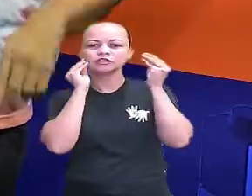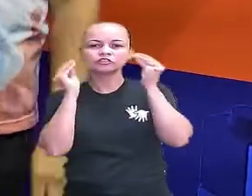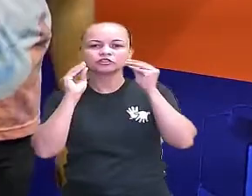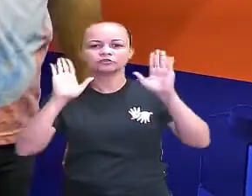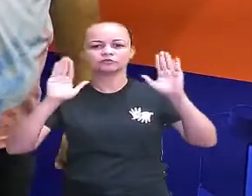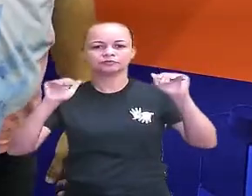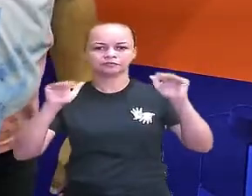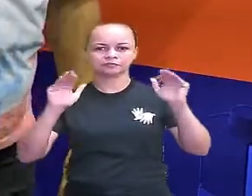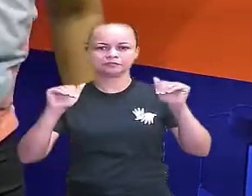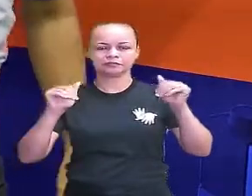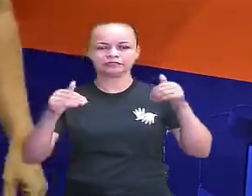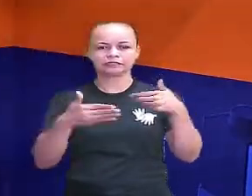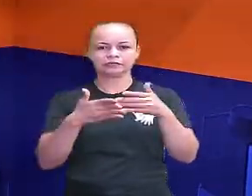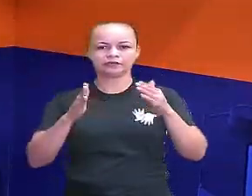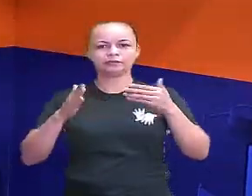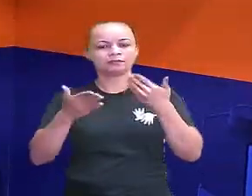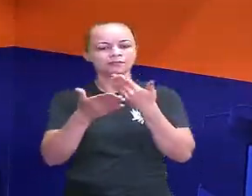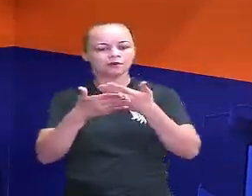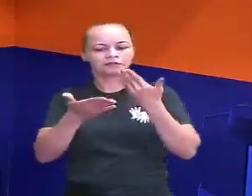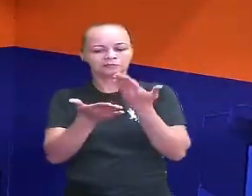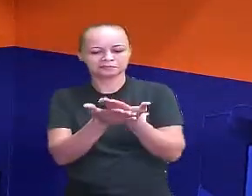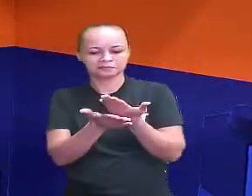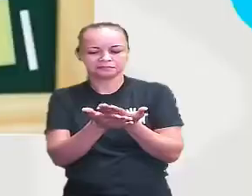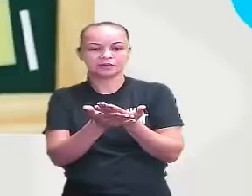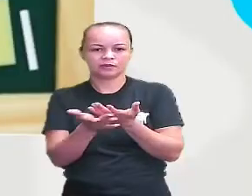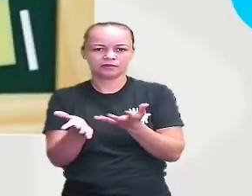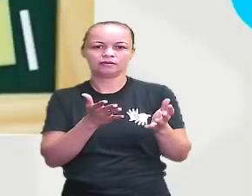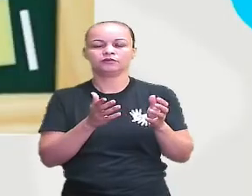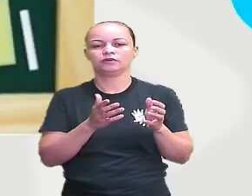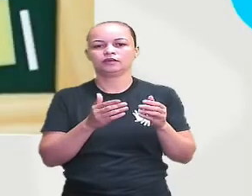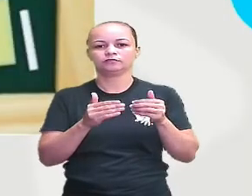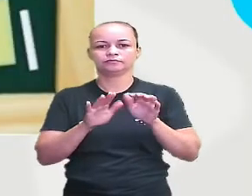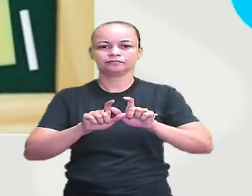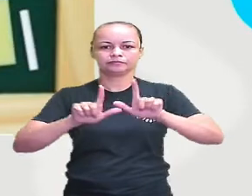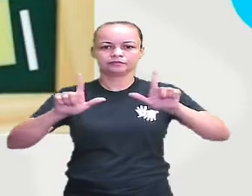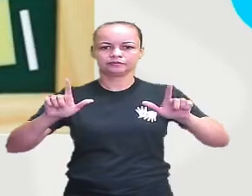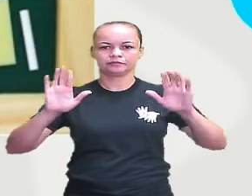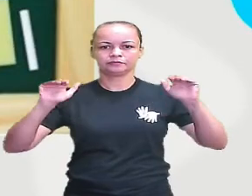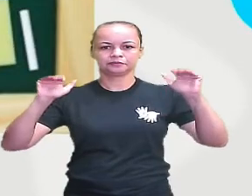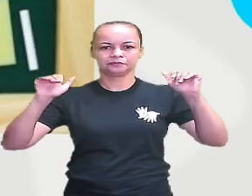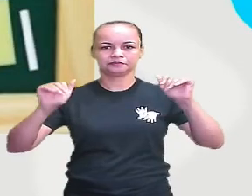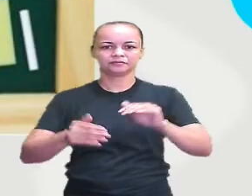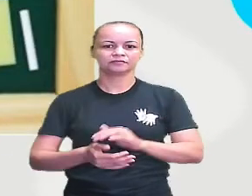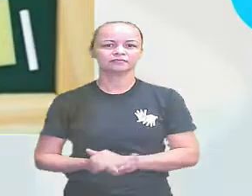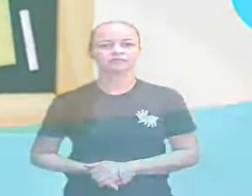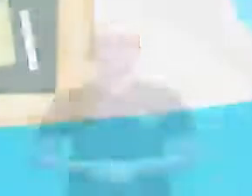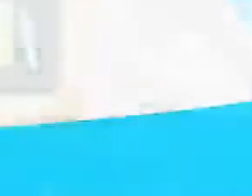tchau. Até a próxima aula. Abre essa imagem aí, por favor, produção. Tchau.